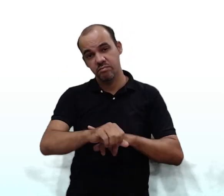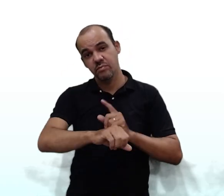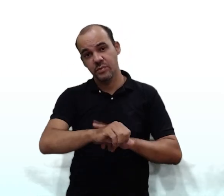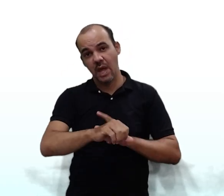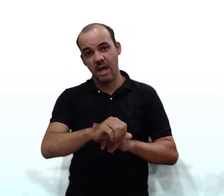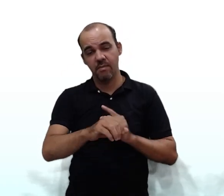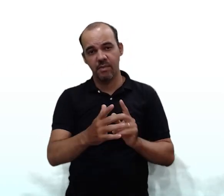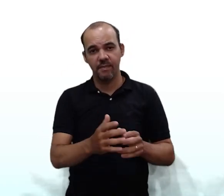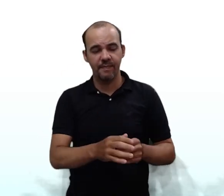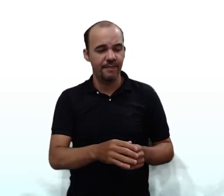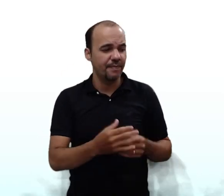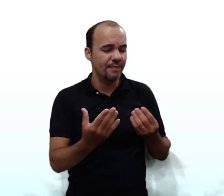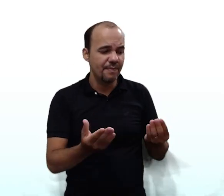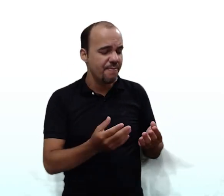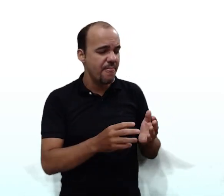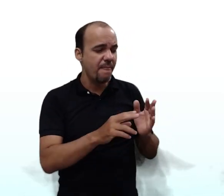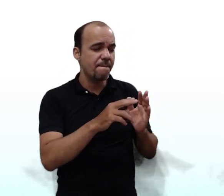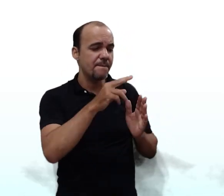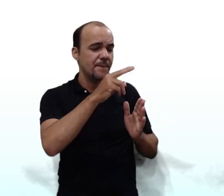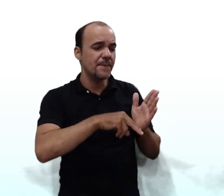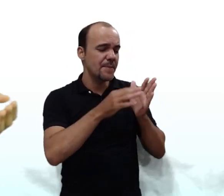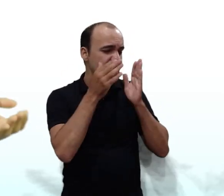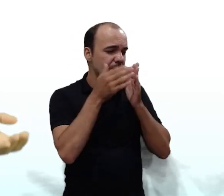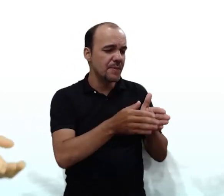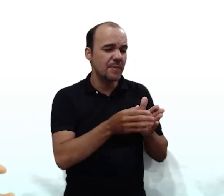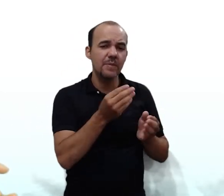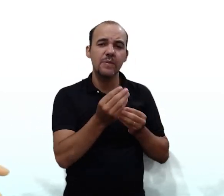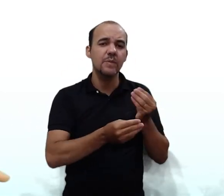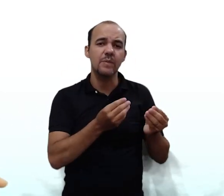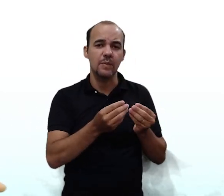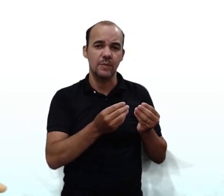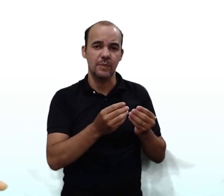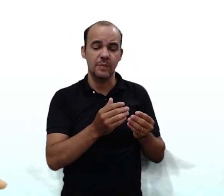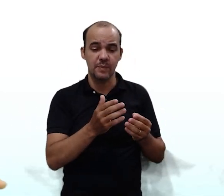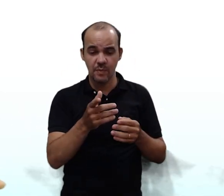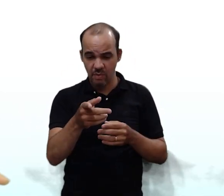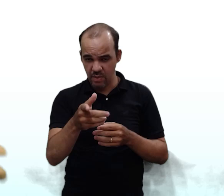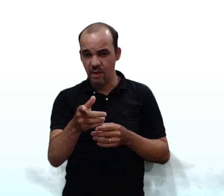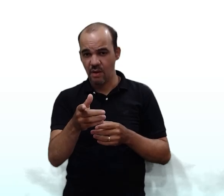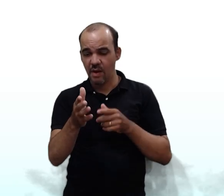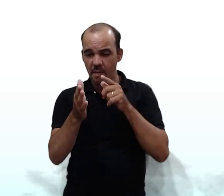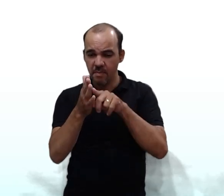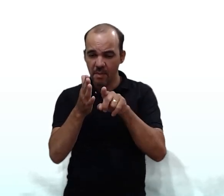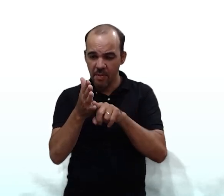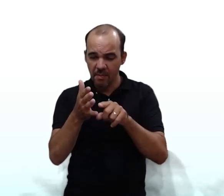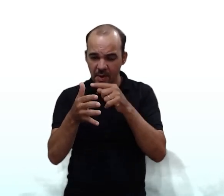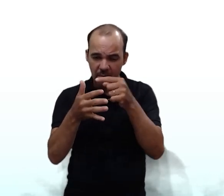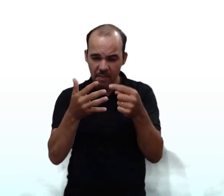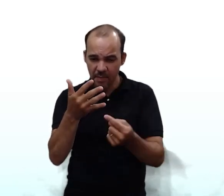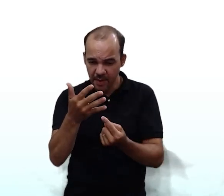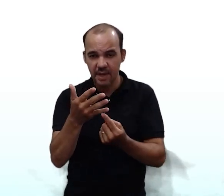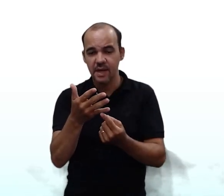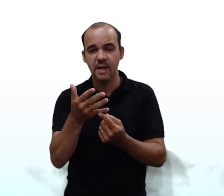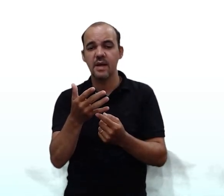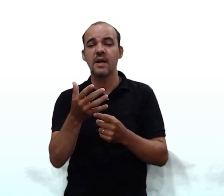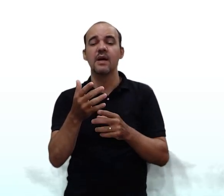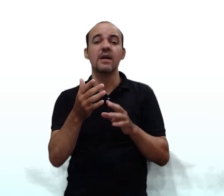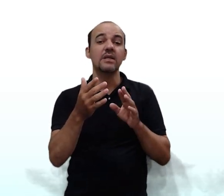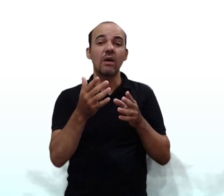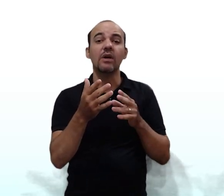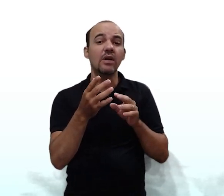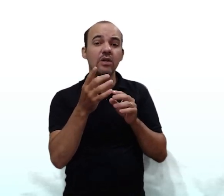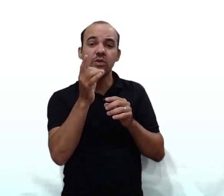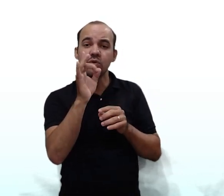como é que eu tenho que fazer essa leitura específica? Ora, você inicialmente já leu o enunciado. você já sabe o que é que a questão está querendo